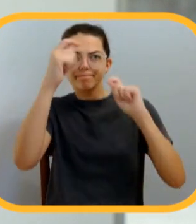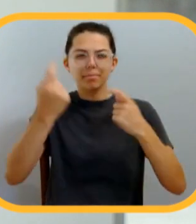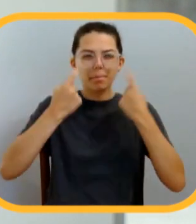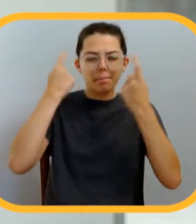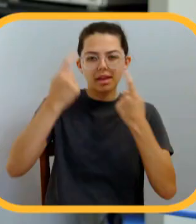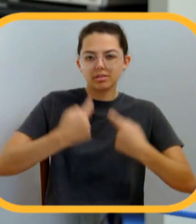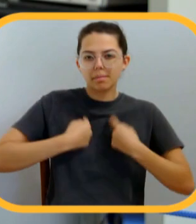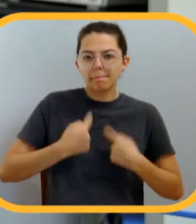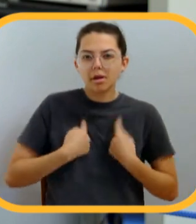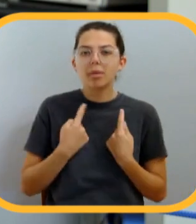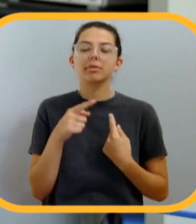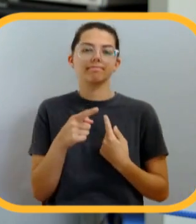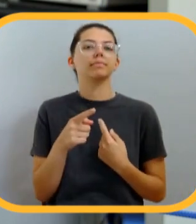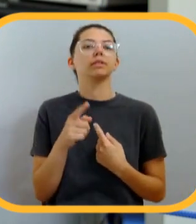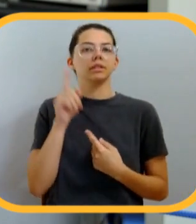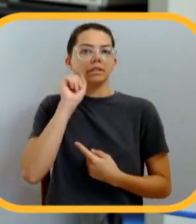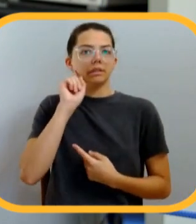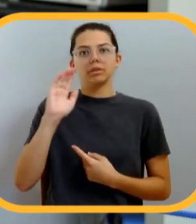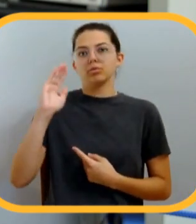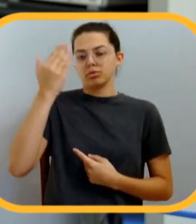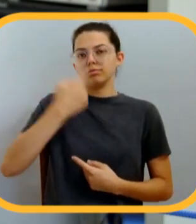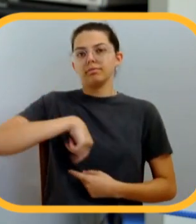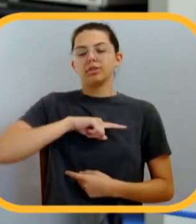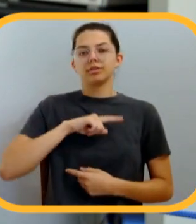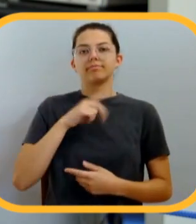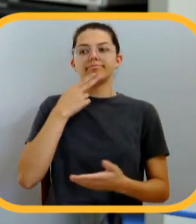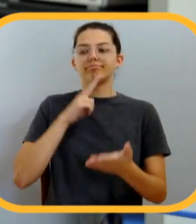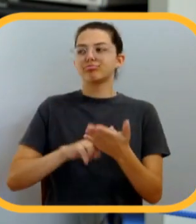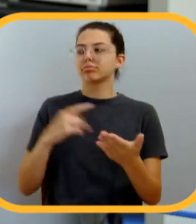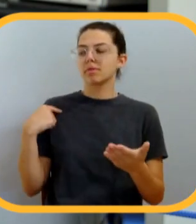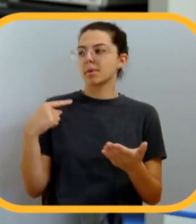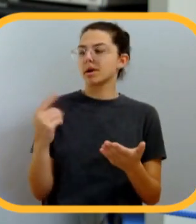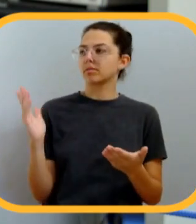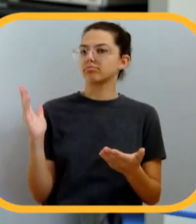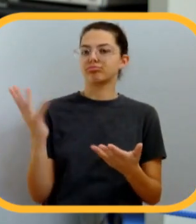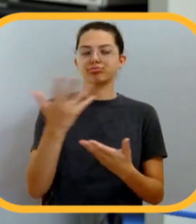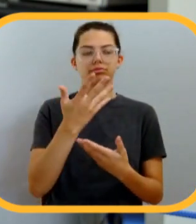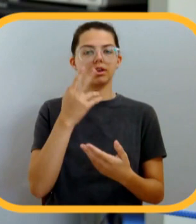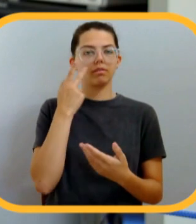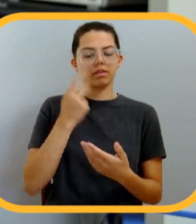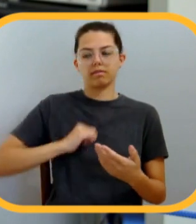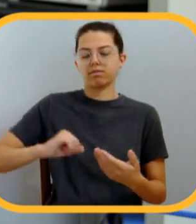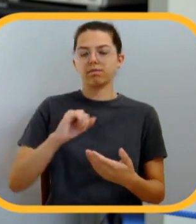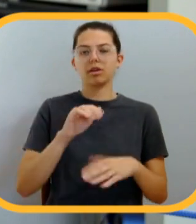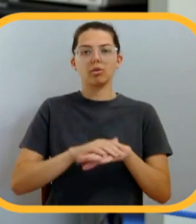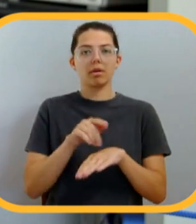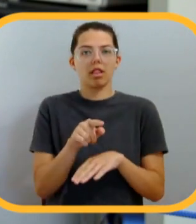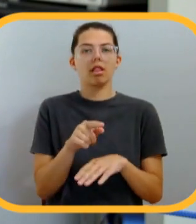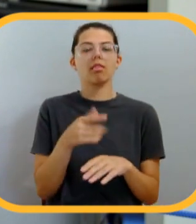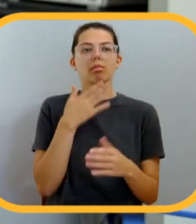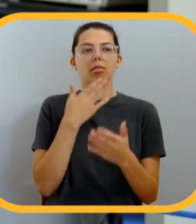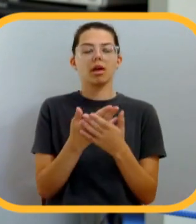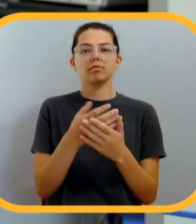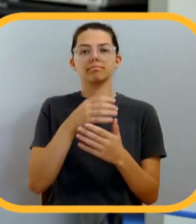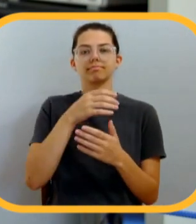pensar criticamente, torna-se fundamental quando nós descemos à realidade dos nossos dias e das nossas vidas, não é? Porque é aí que nós